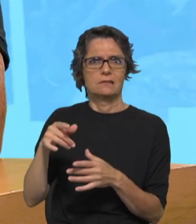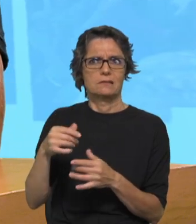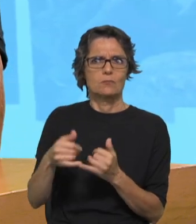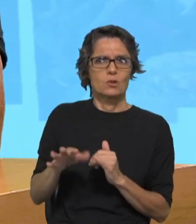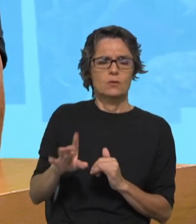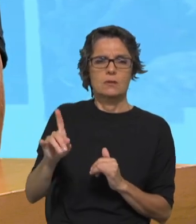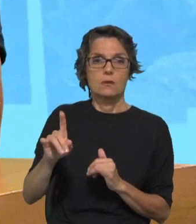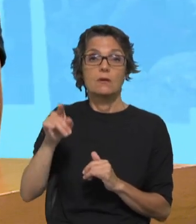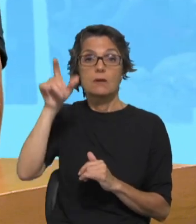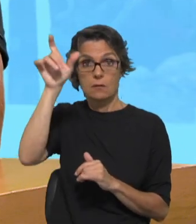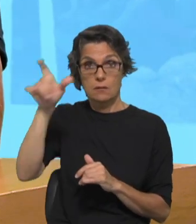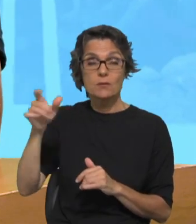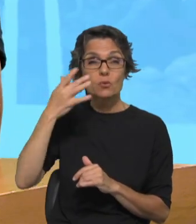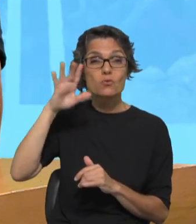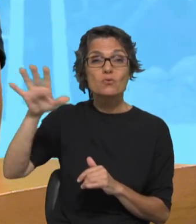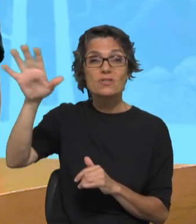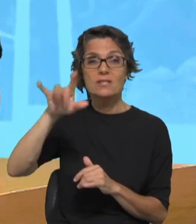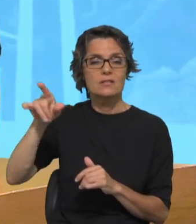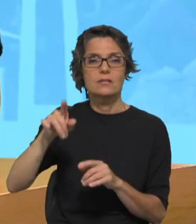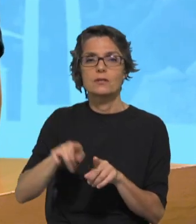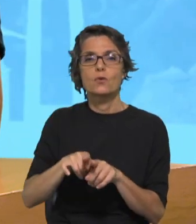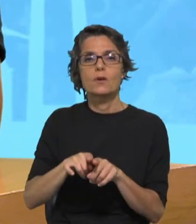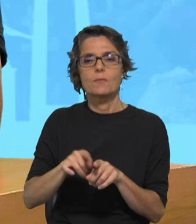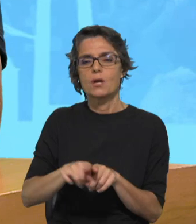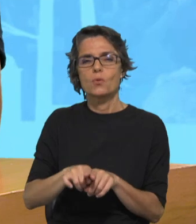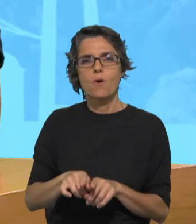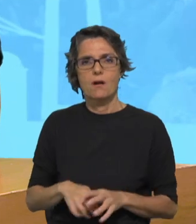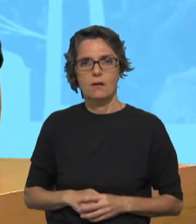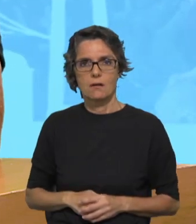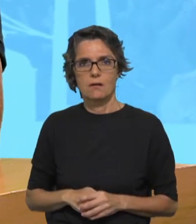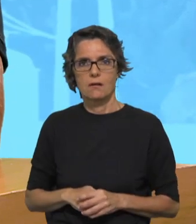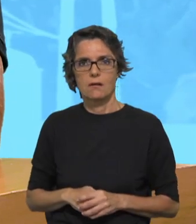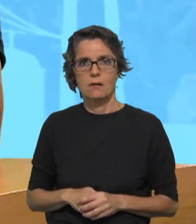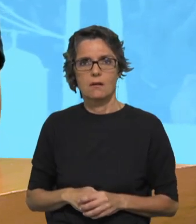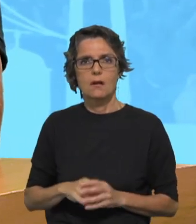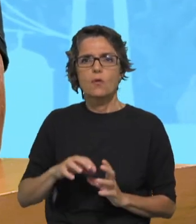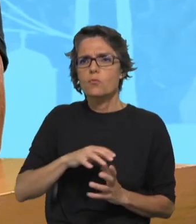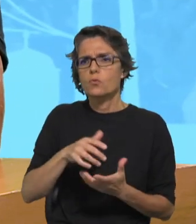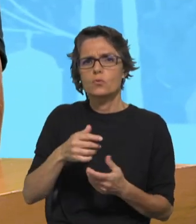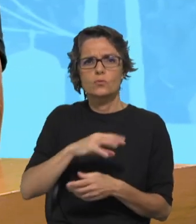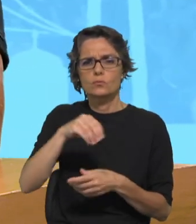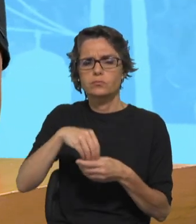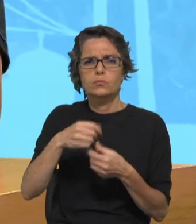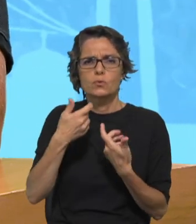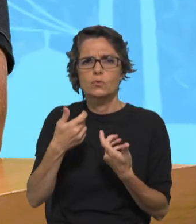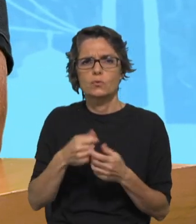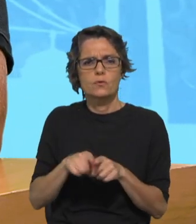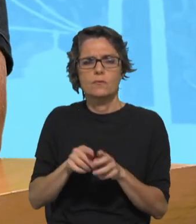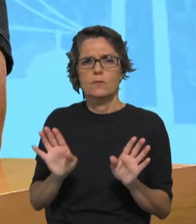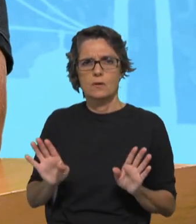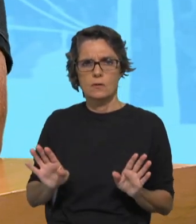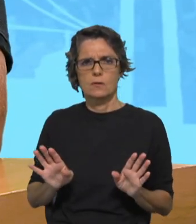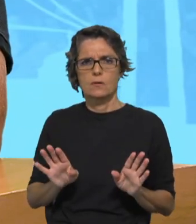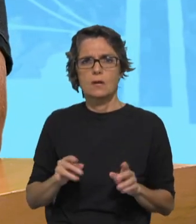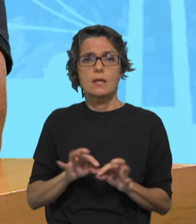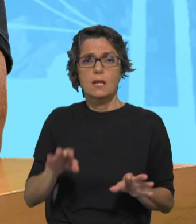é meu irmão, o mundo é de todos, cada um pode e deve circular onde quiser, somos todos irmãos. É um pouco o que o Papa